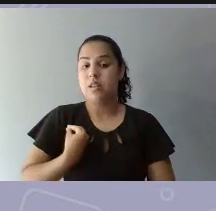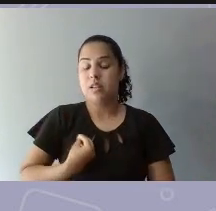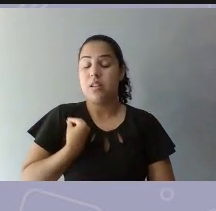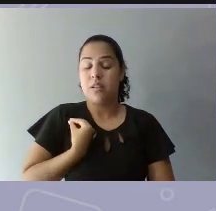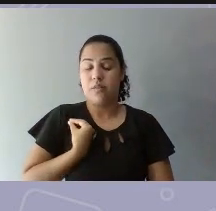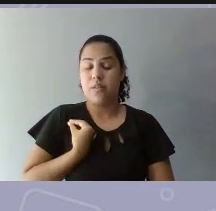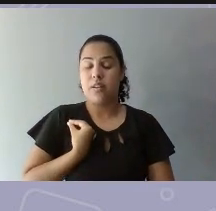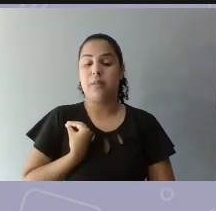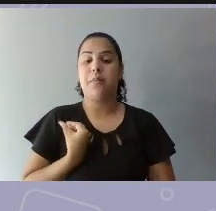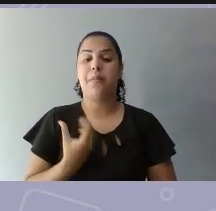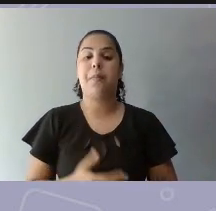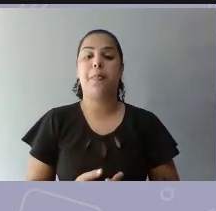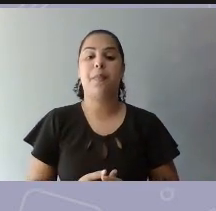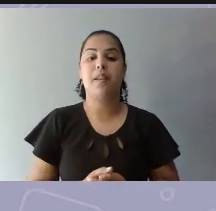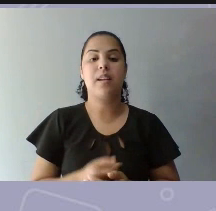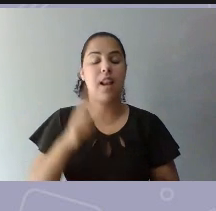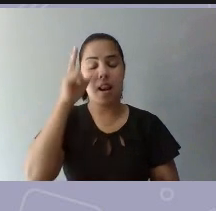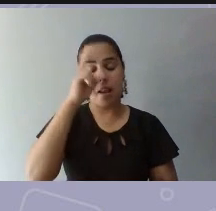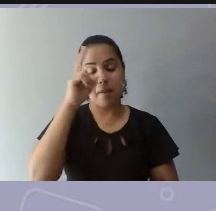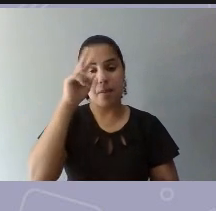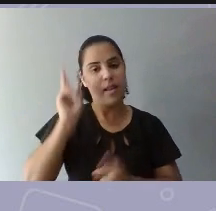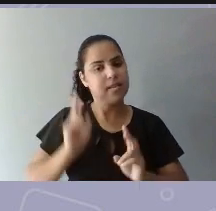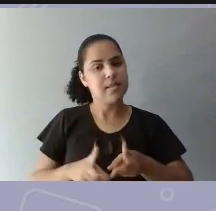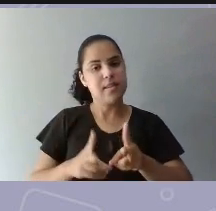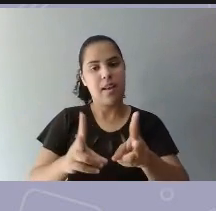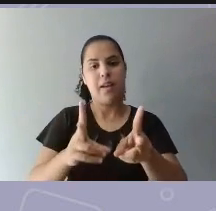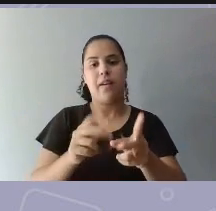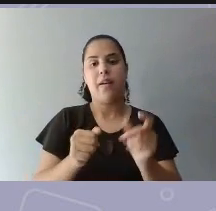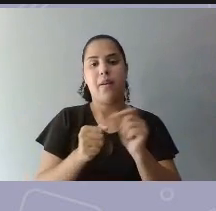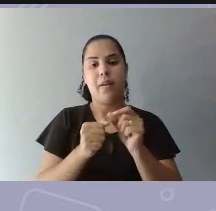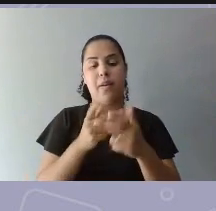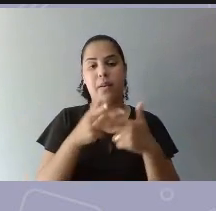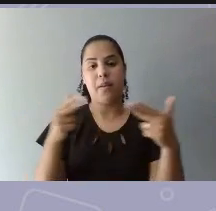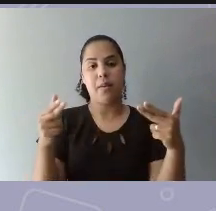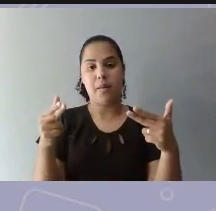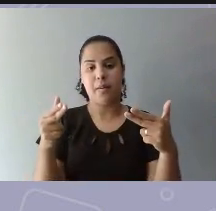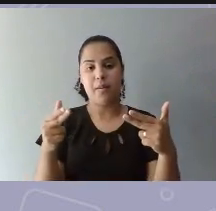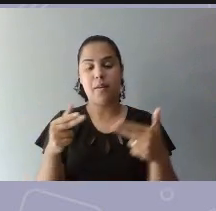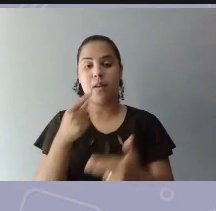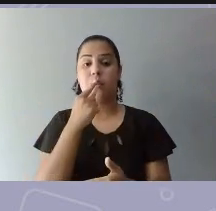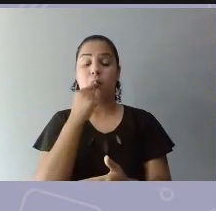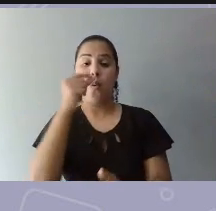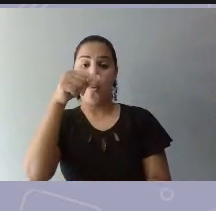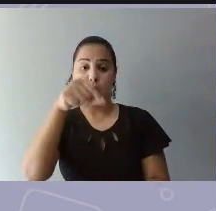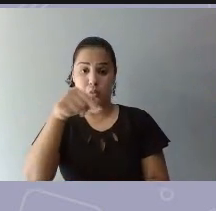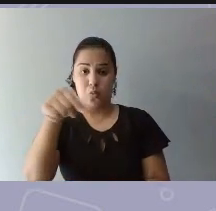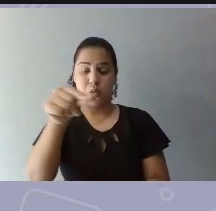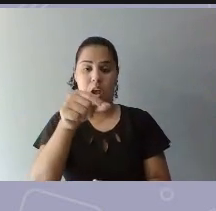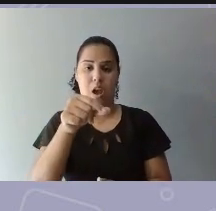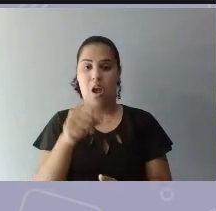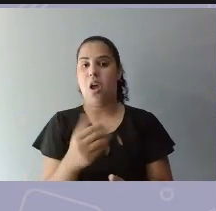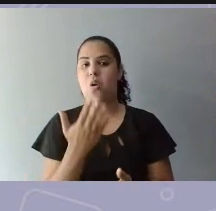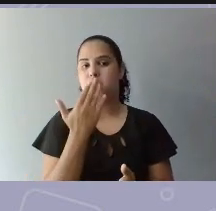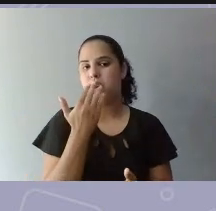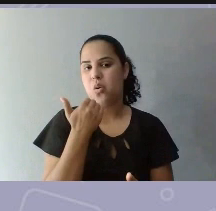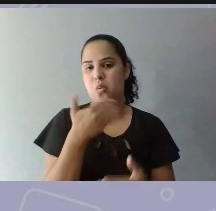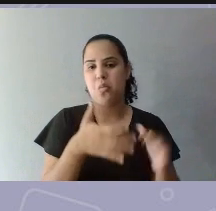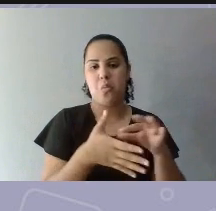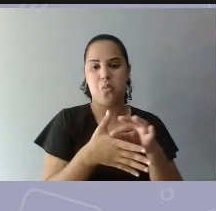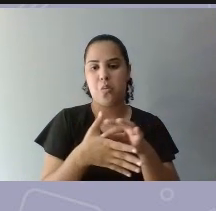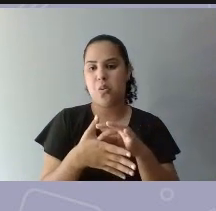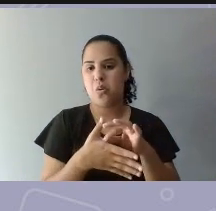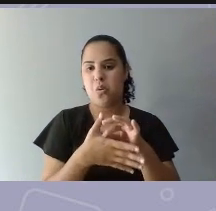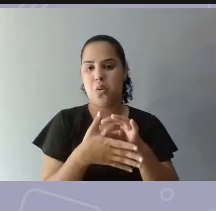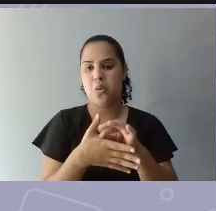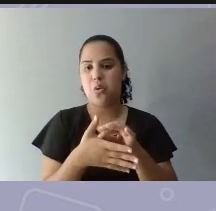então lembra disso então como quando você coloca ali o sal no alimento né a água que está dentro das